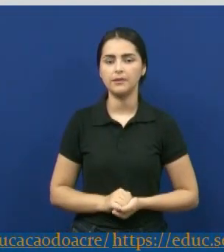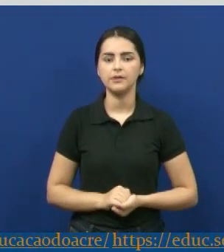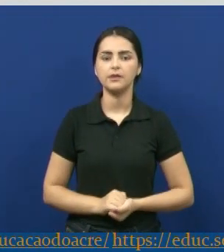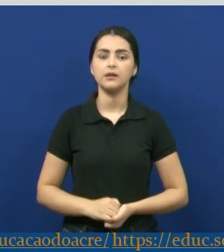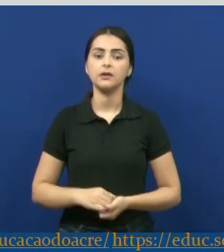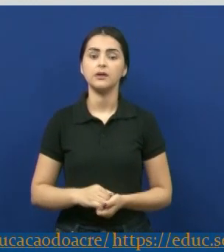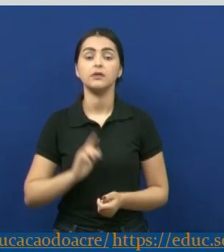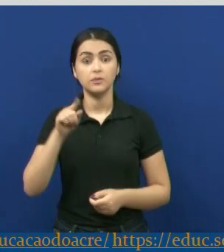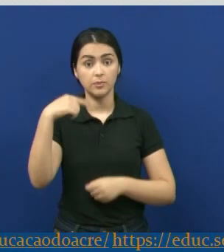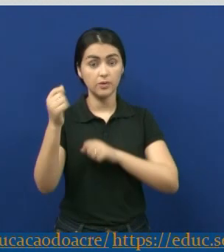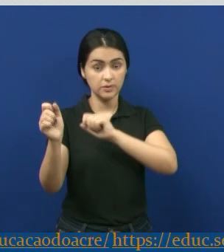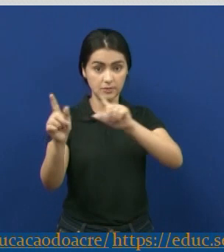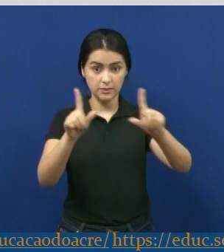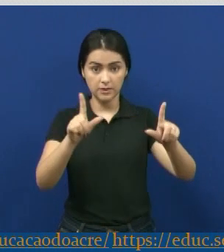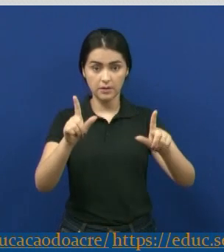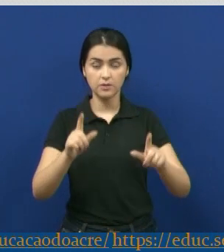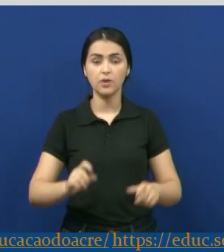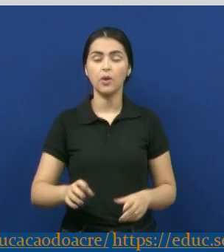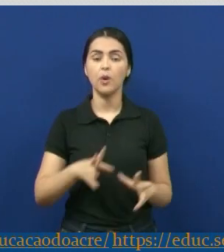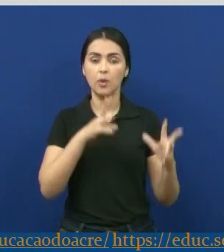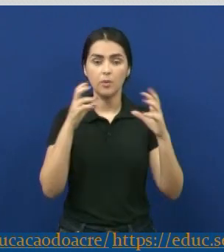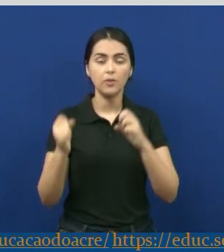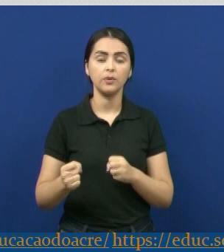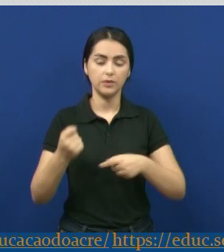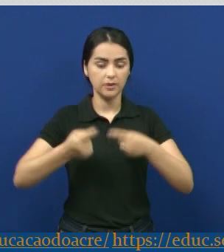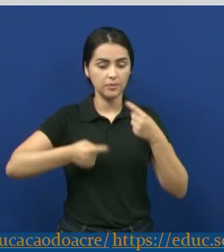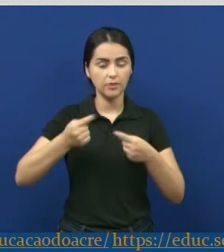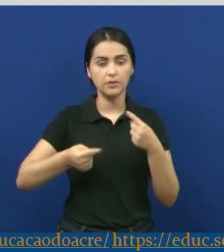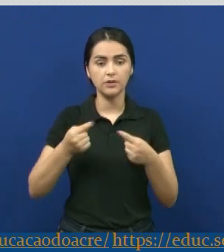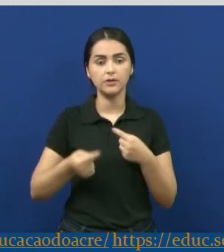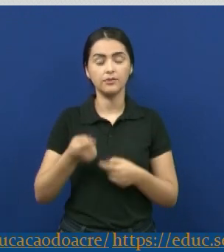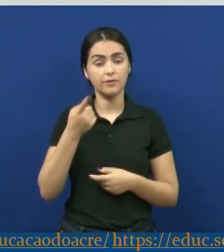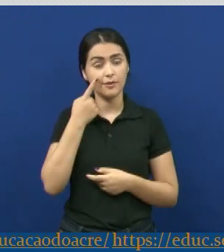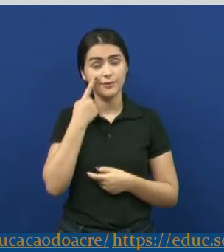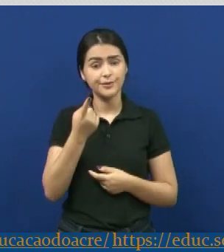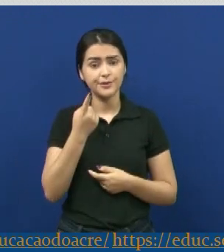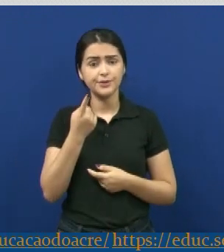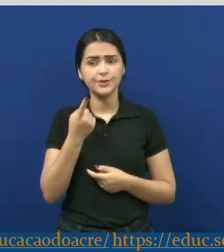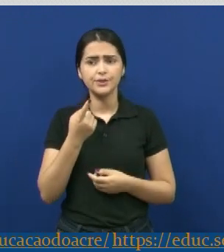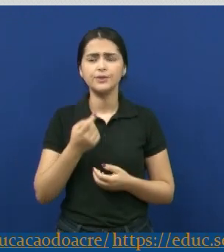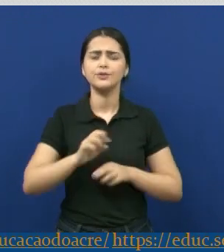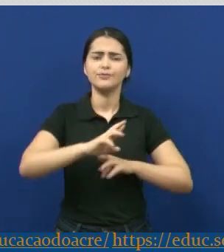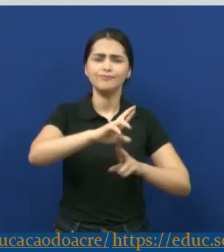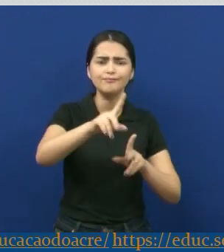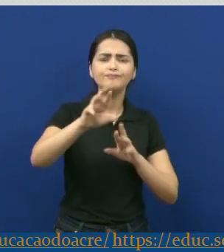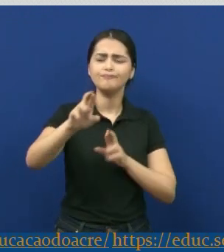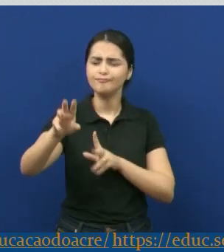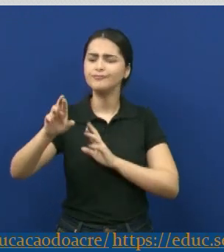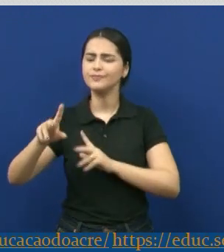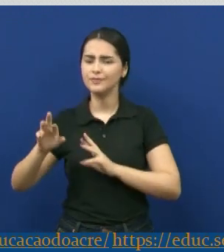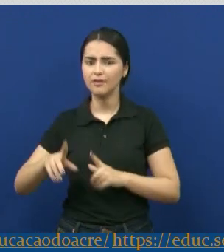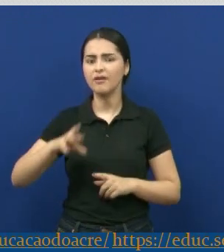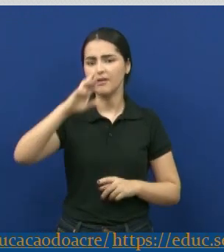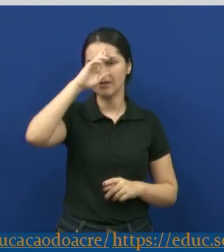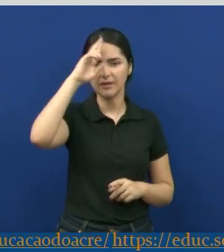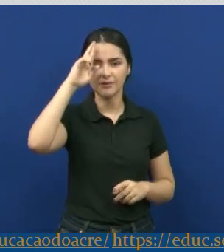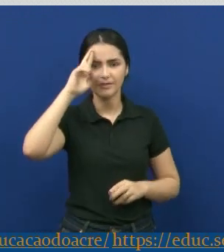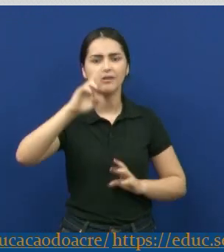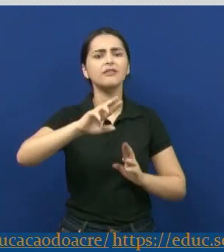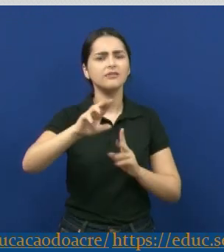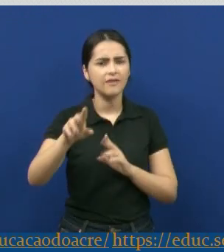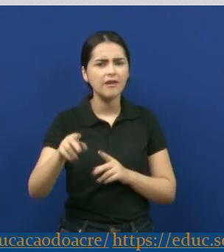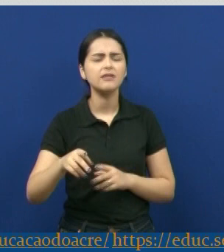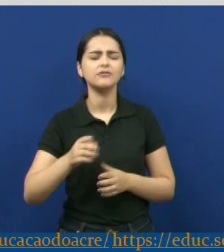Nesse próximo slide, o poder político foi visto de formas distintas durante a história, ou seja,